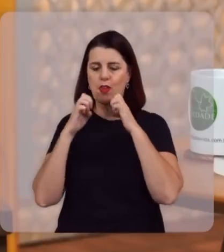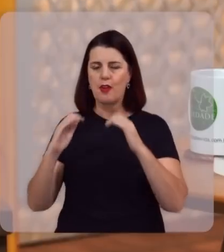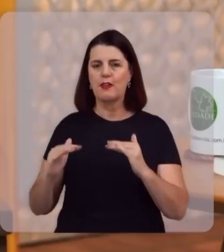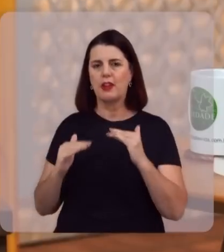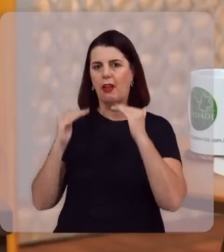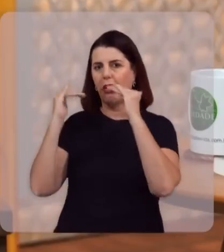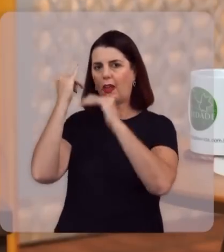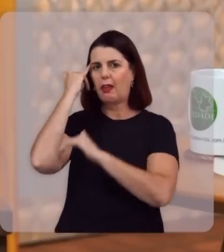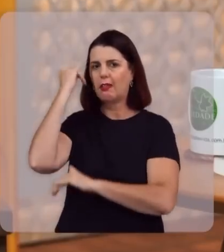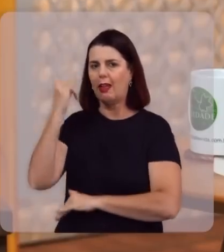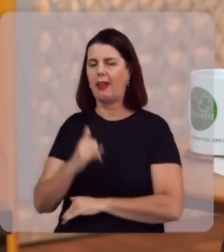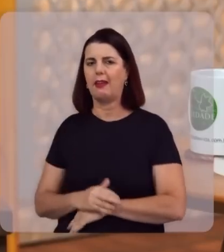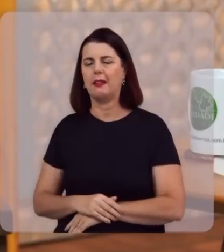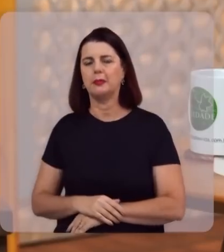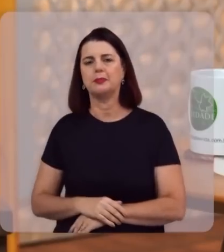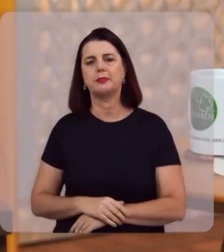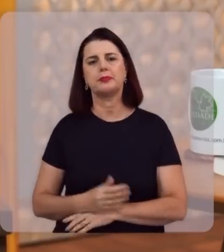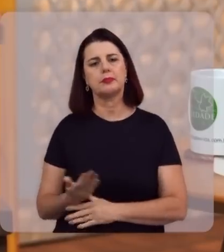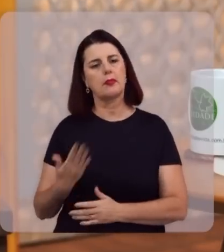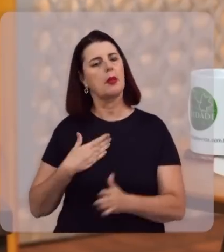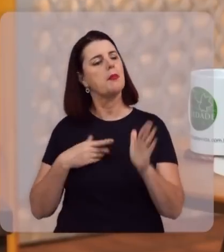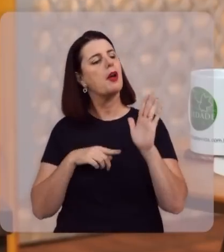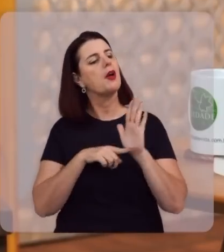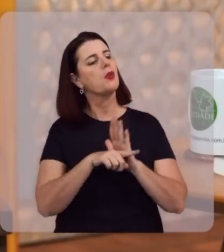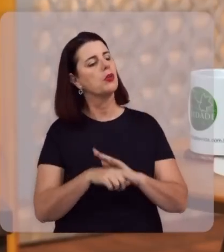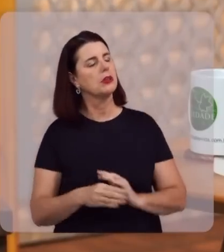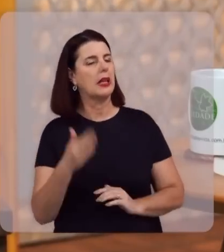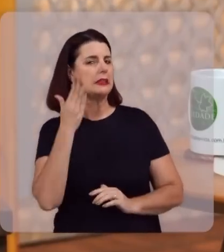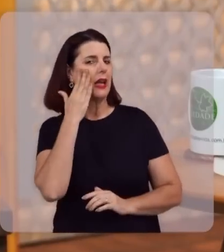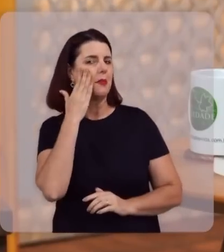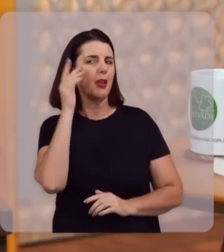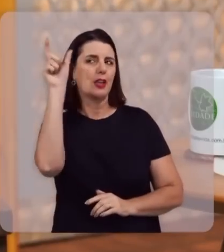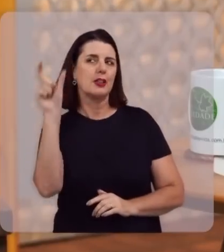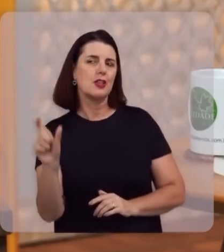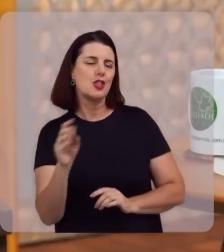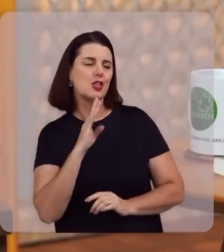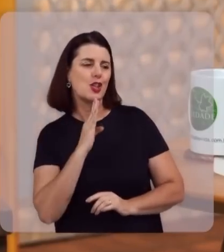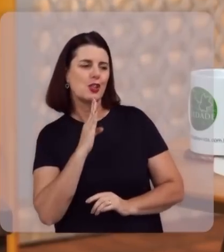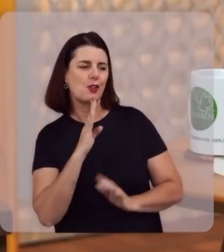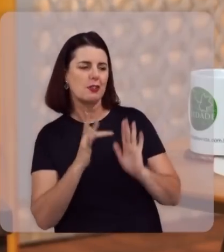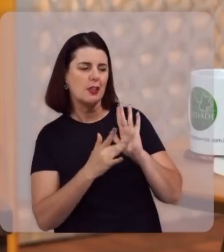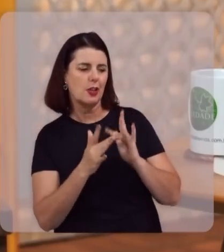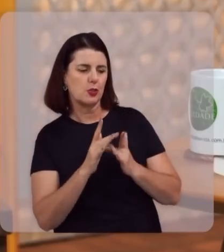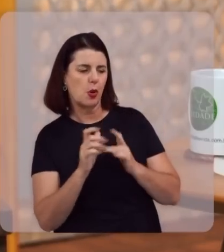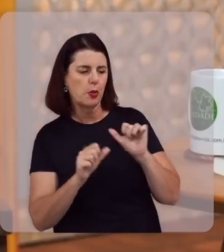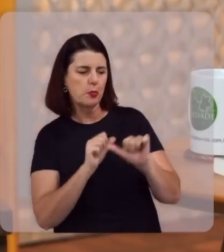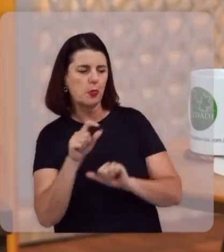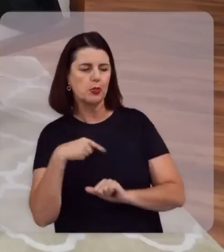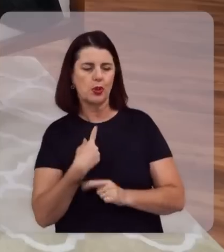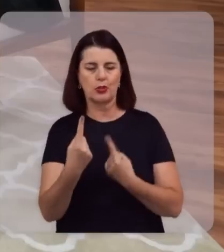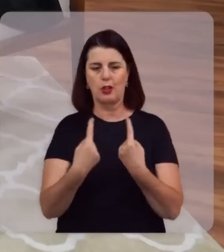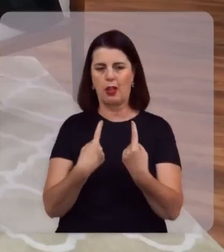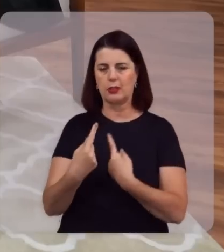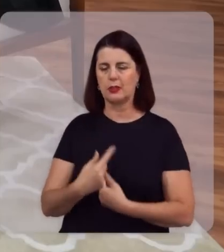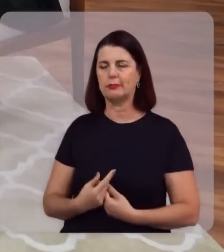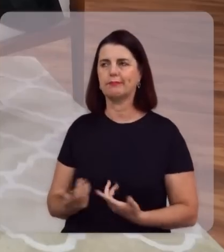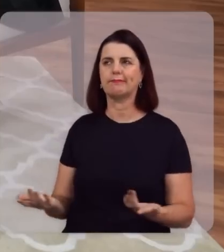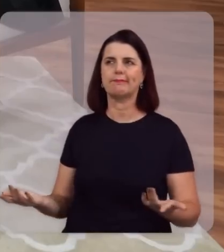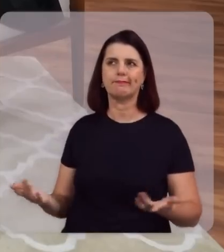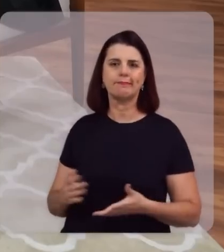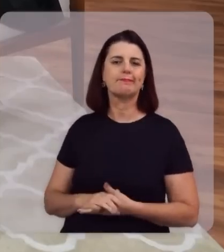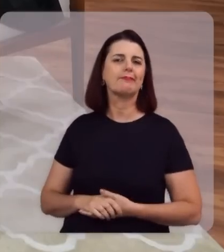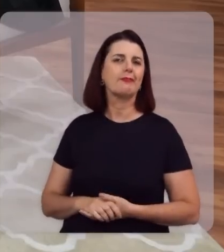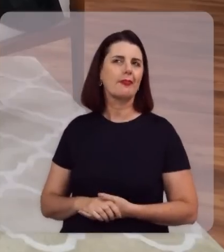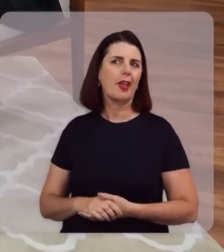está acima de qualquer ideologia. Então a minha pergunta novamente é essa. Saber quem Jesus é muda alguma coisa nos nossos relacionamentos? Que